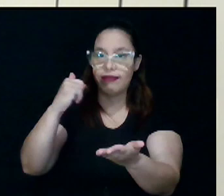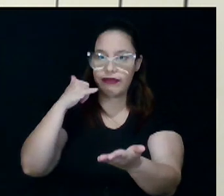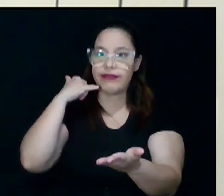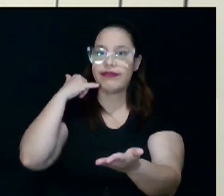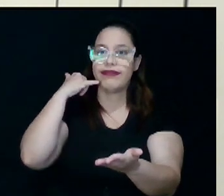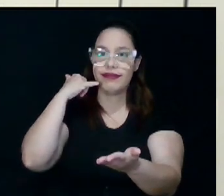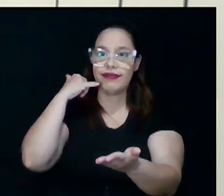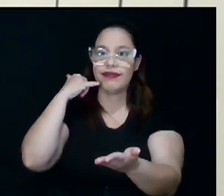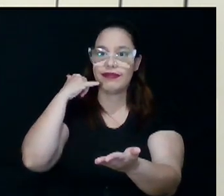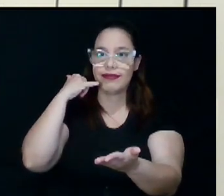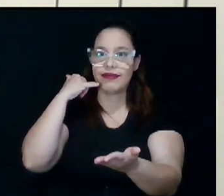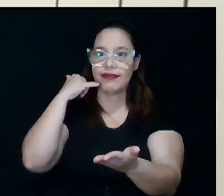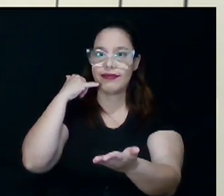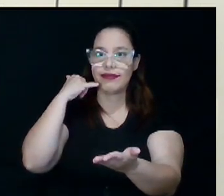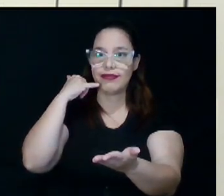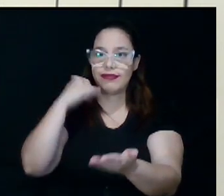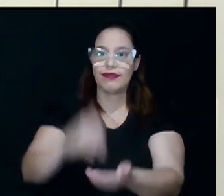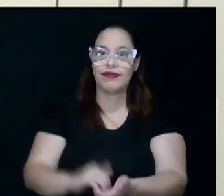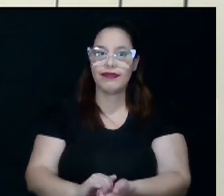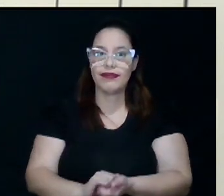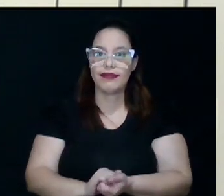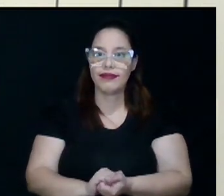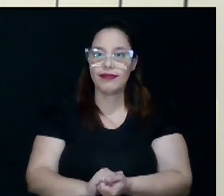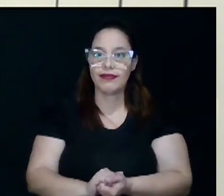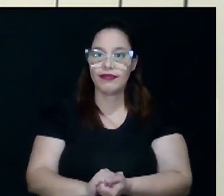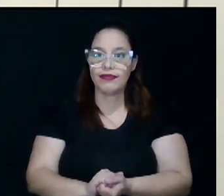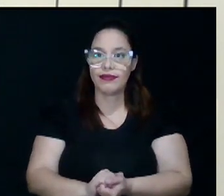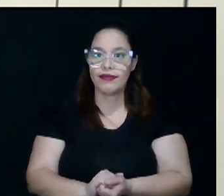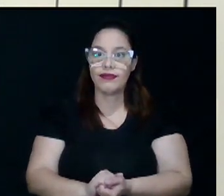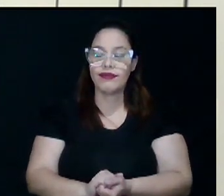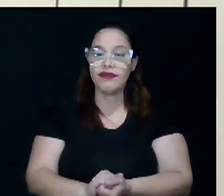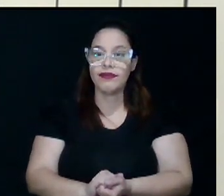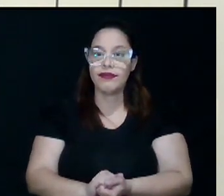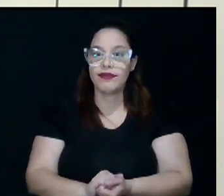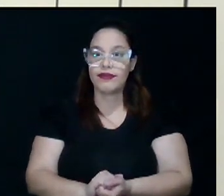O telefone 19 é o DDD 3231